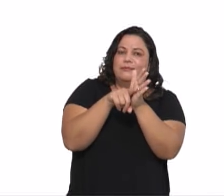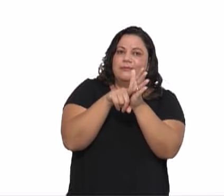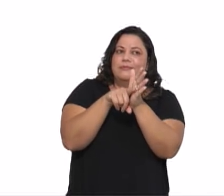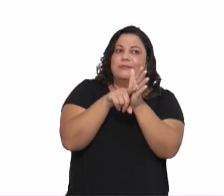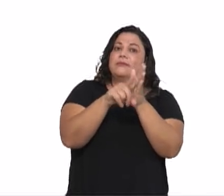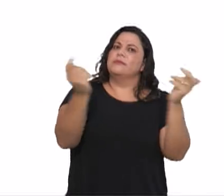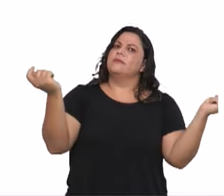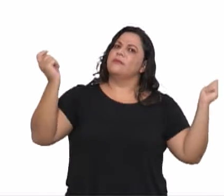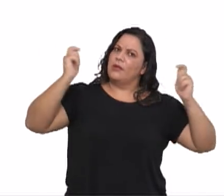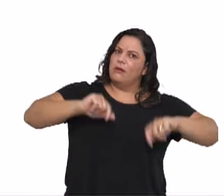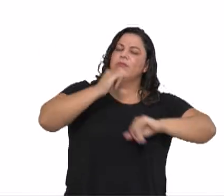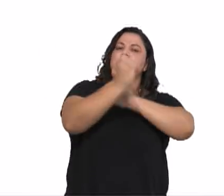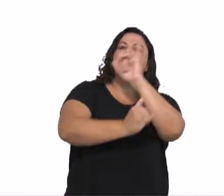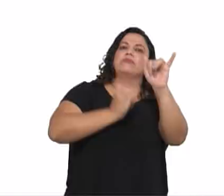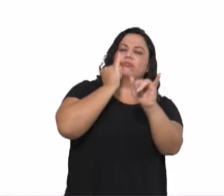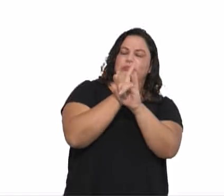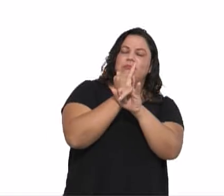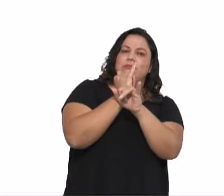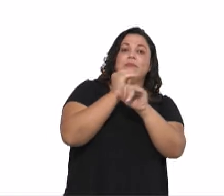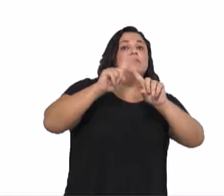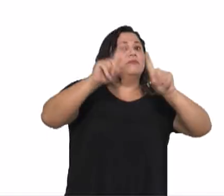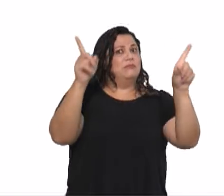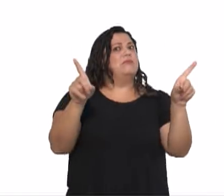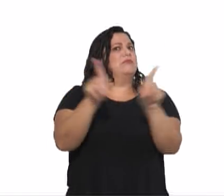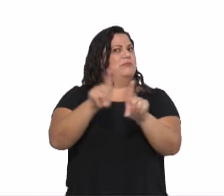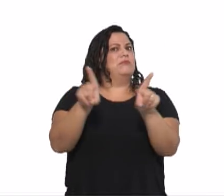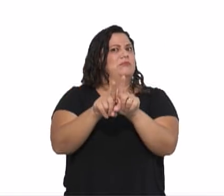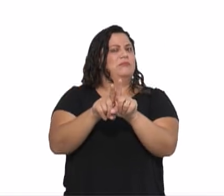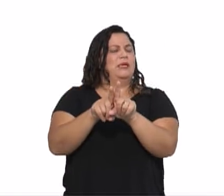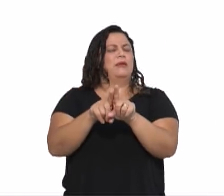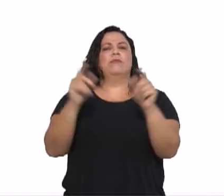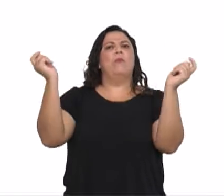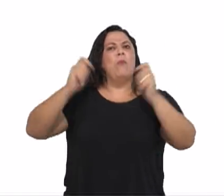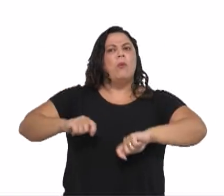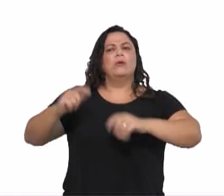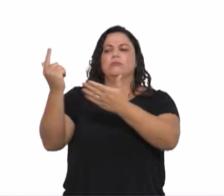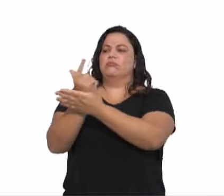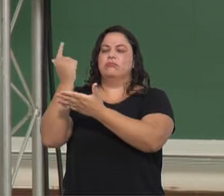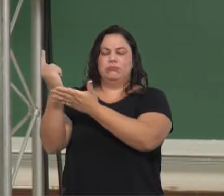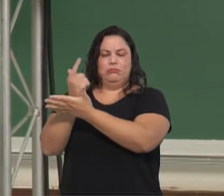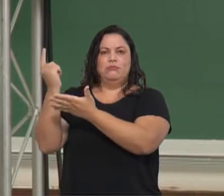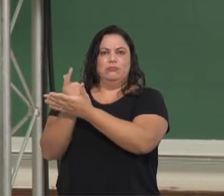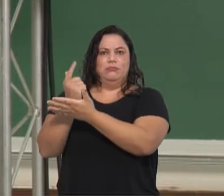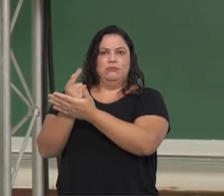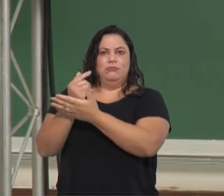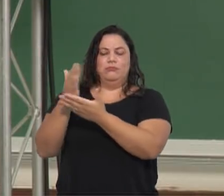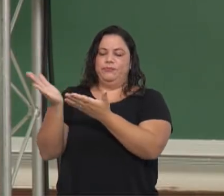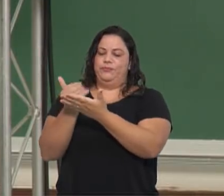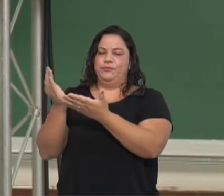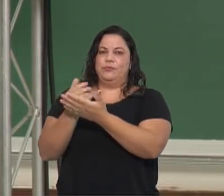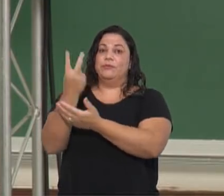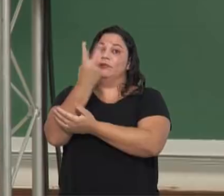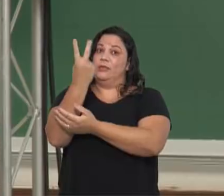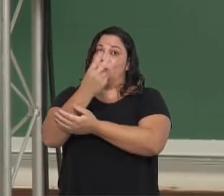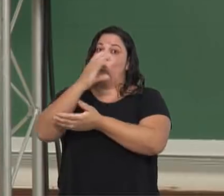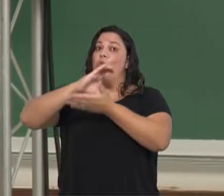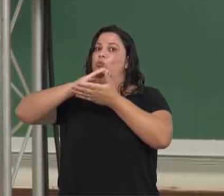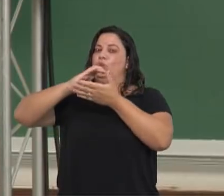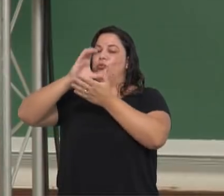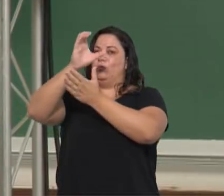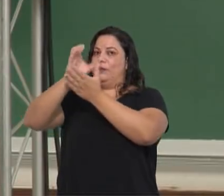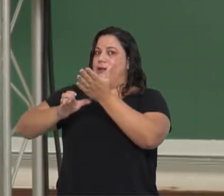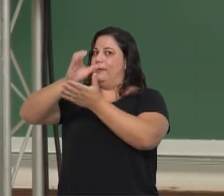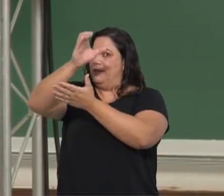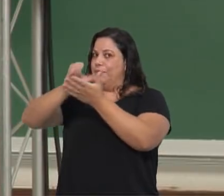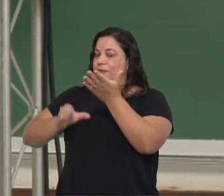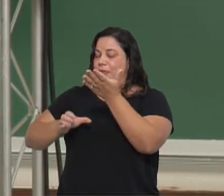ela pode ser na internet, mas ela também pode ser no teu livro didático. Se você for no segundo capítulo do livro, você vai